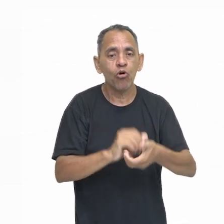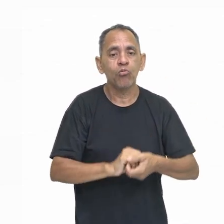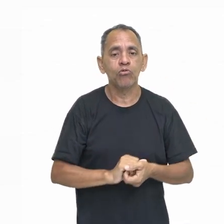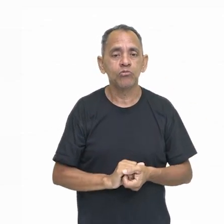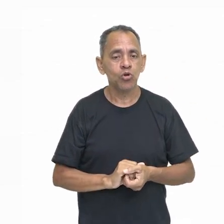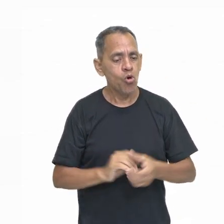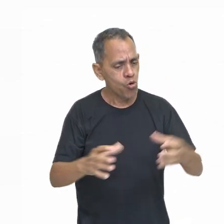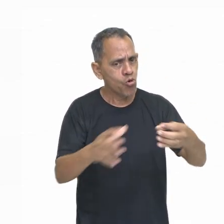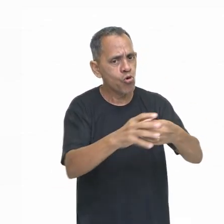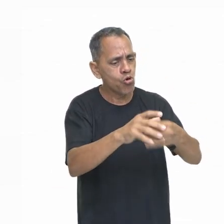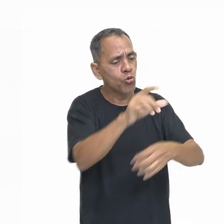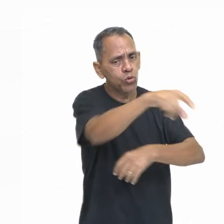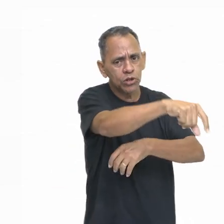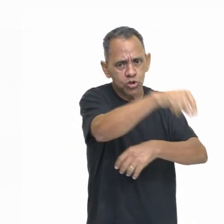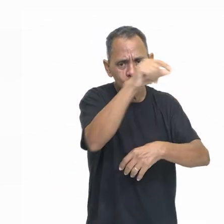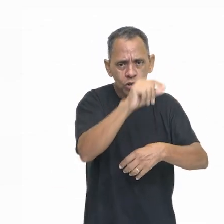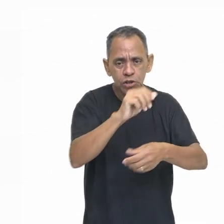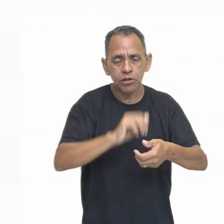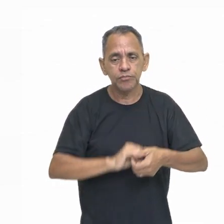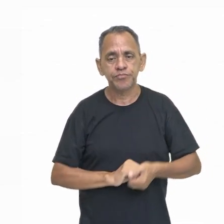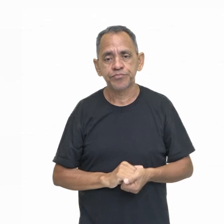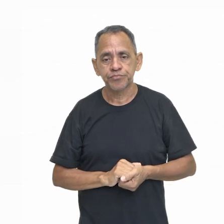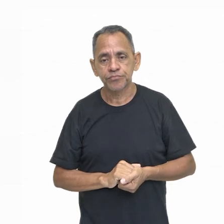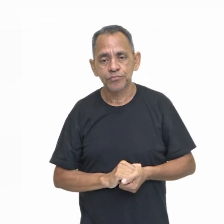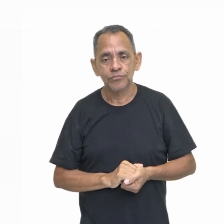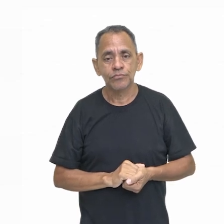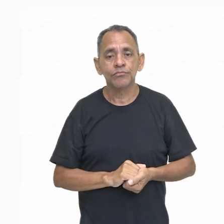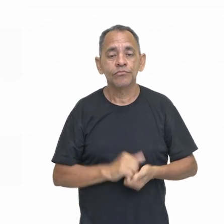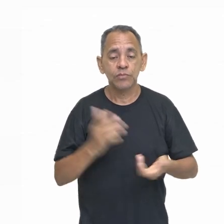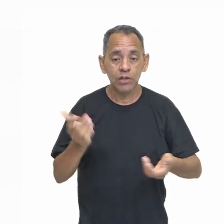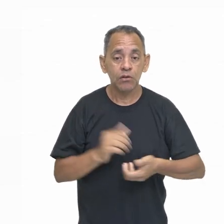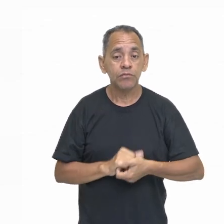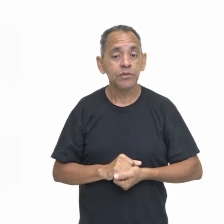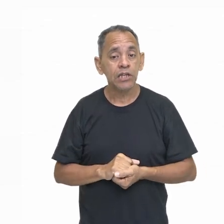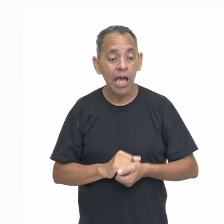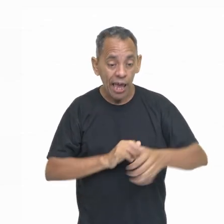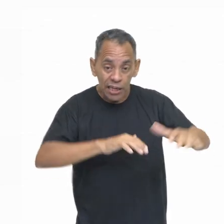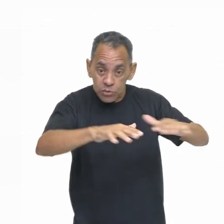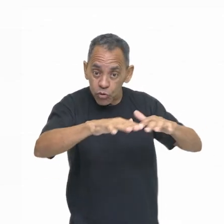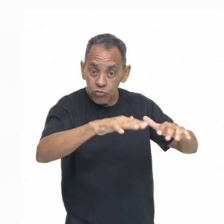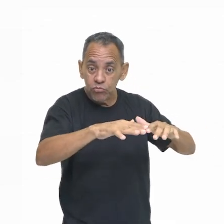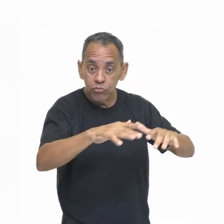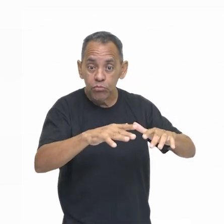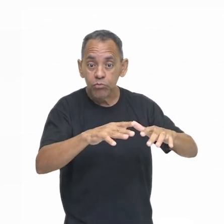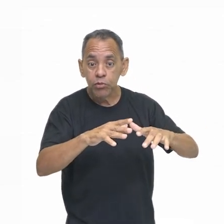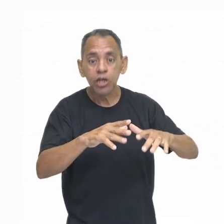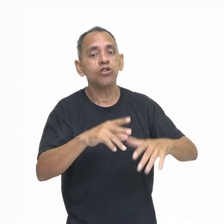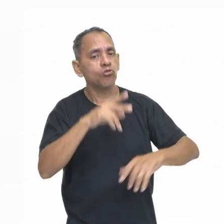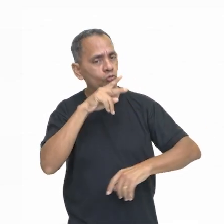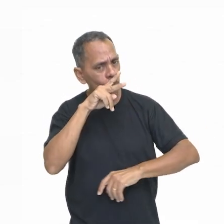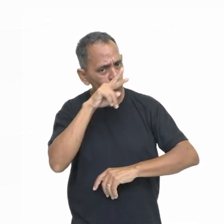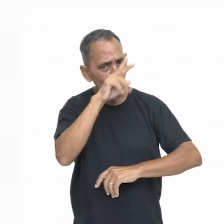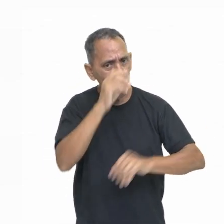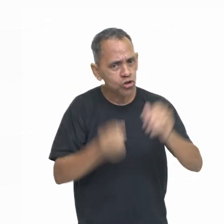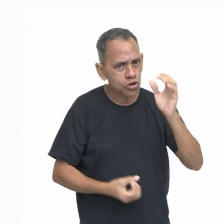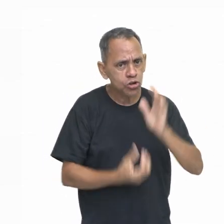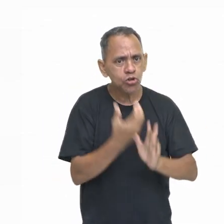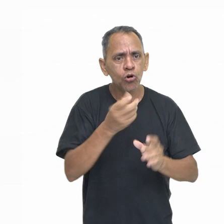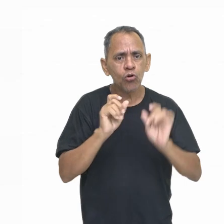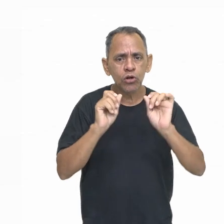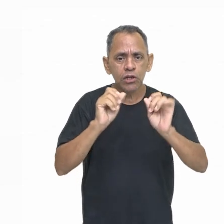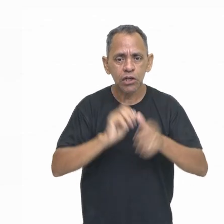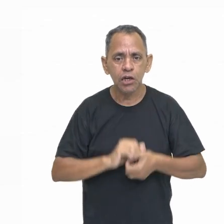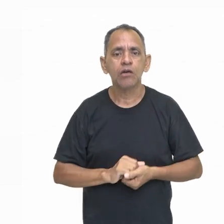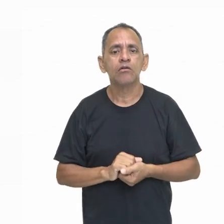sucesso imediato, né, as diretas já, esse movimento fortaleceu justamente o quê? Ele deixou um legado de